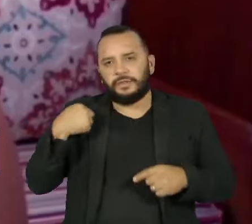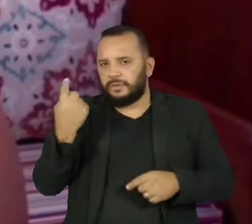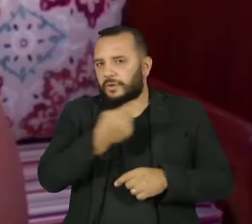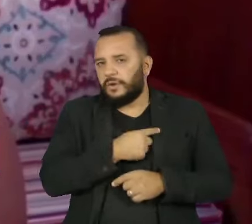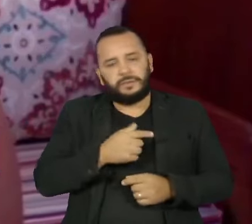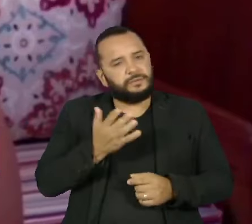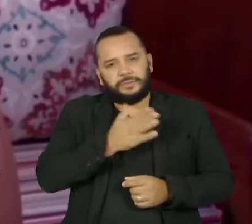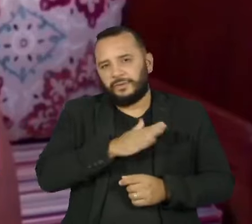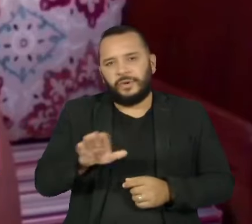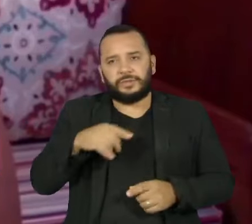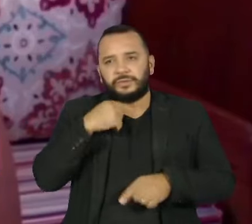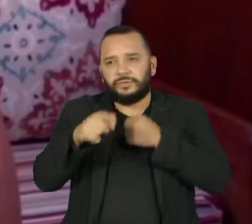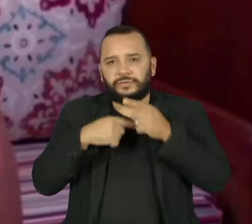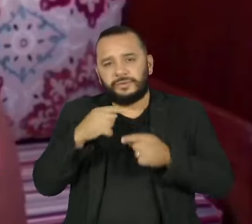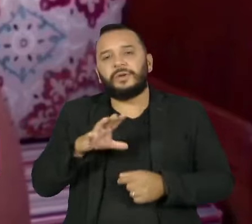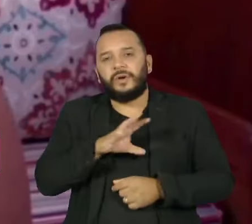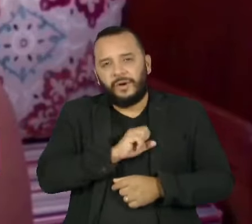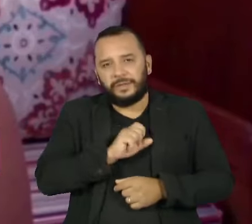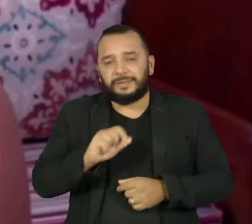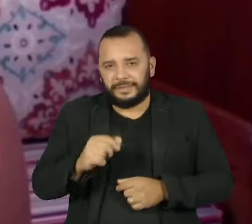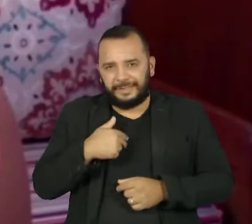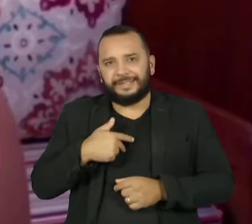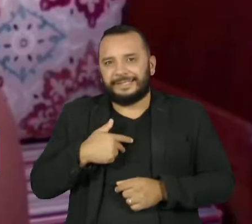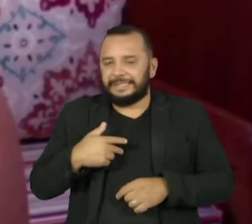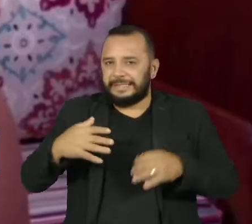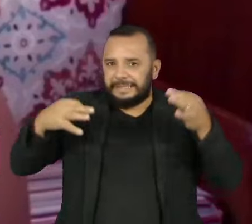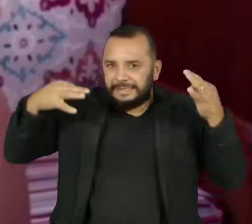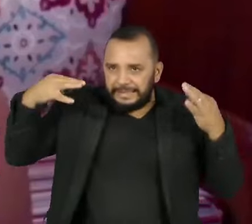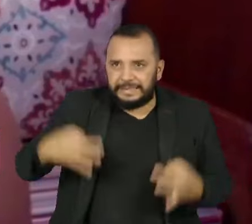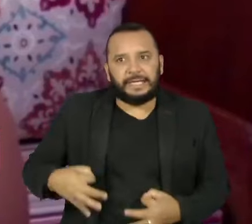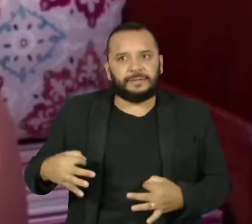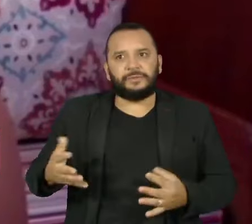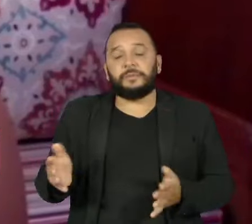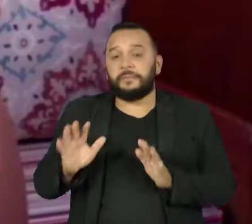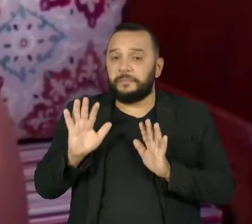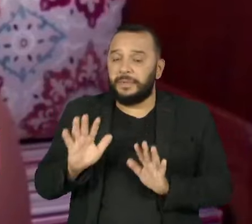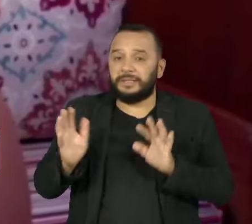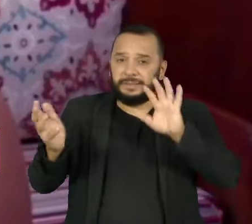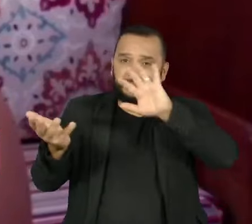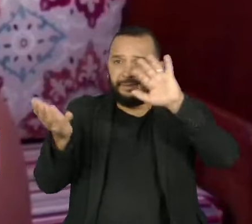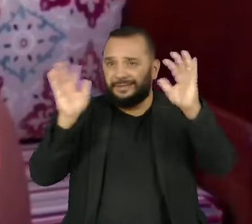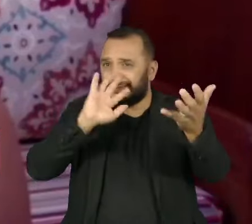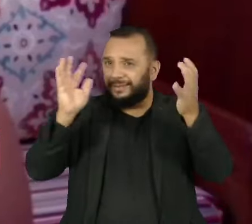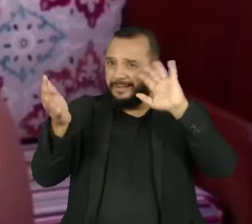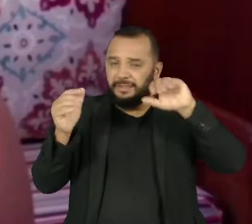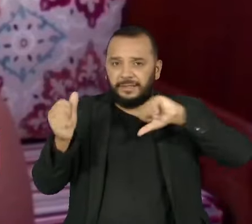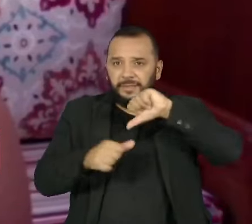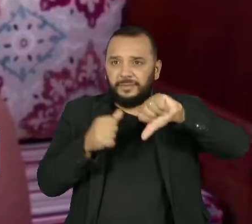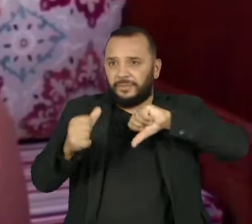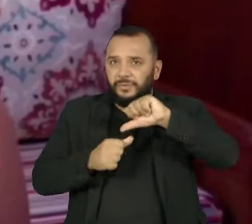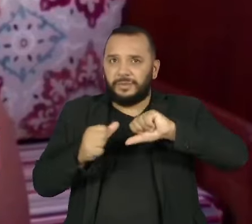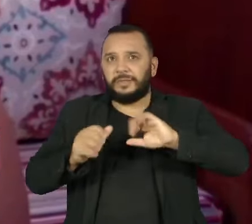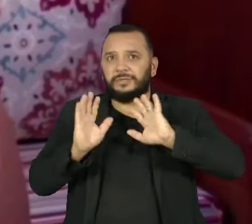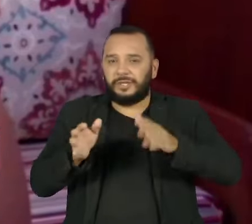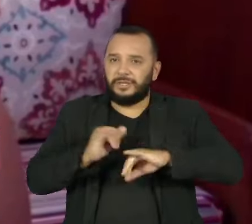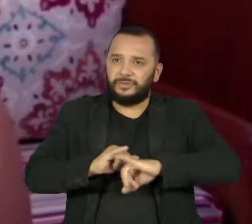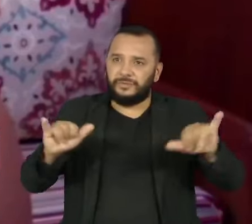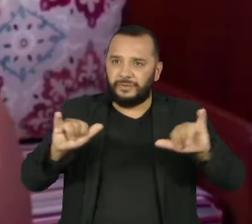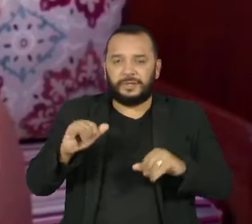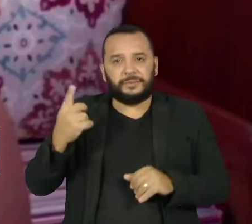incerteza que a gente gosta de estabilidade mas de uma certa forma com as mudanças climáticas que começaram a ser noticiadas nos anos